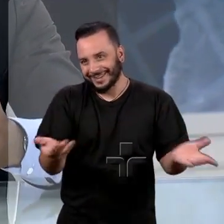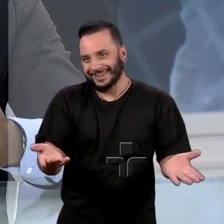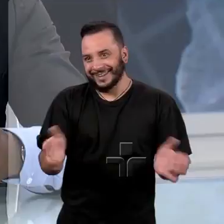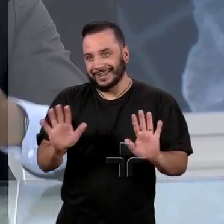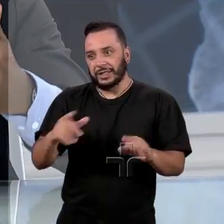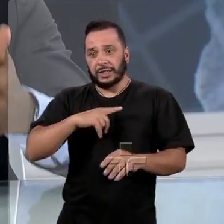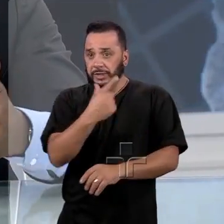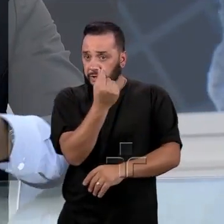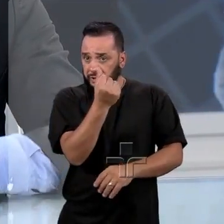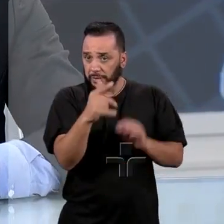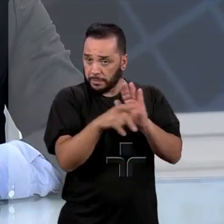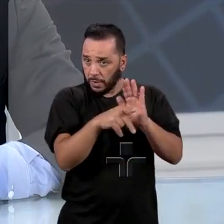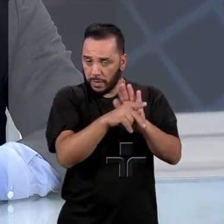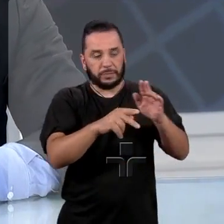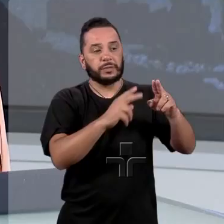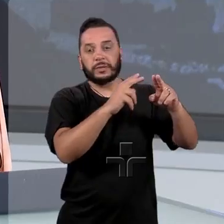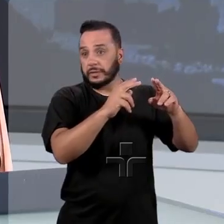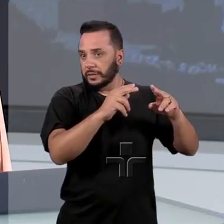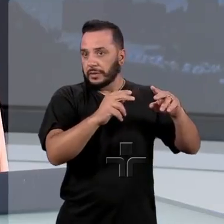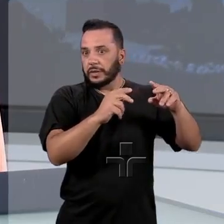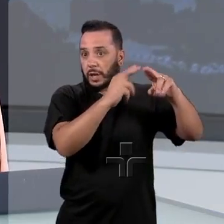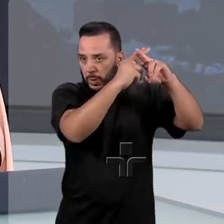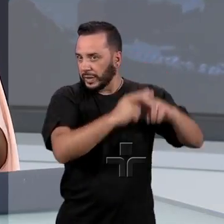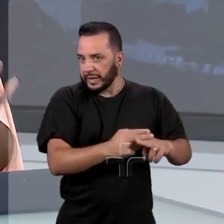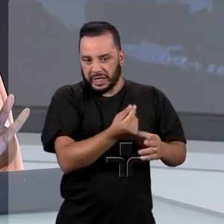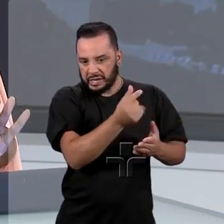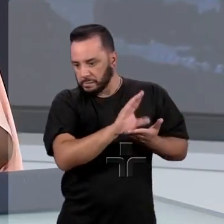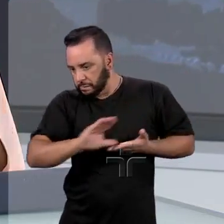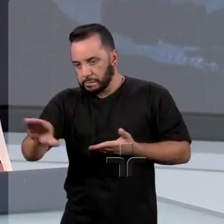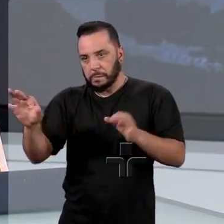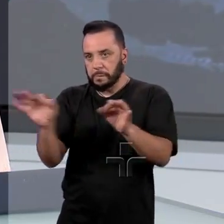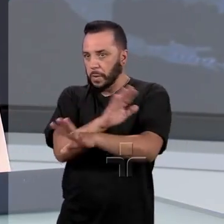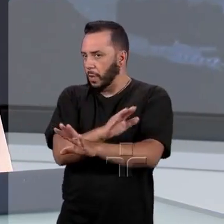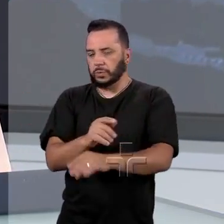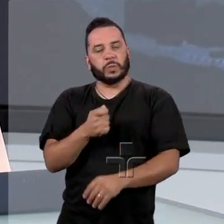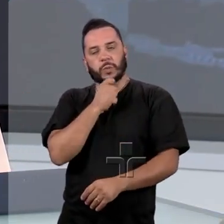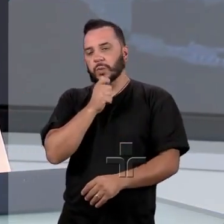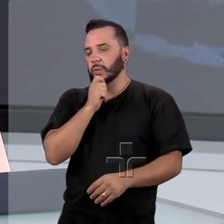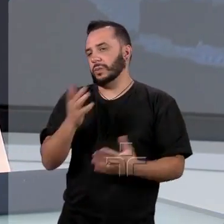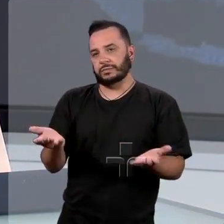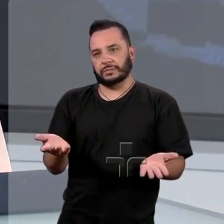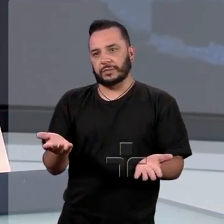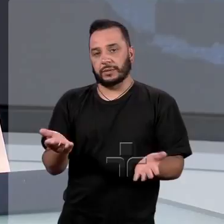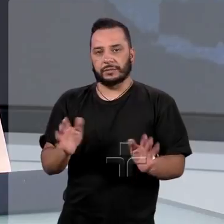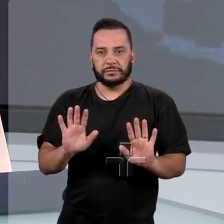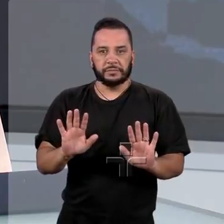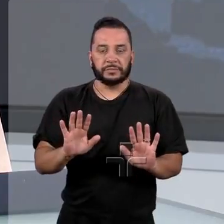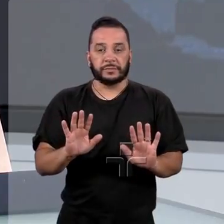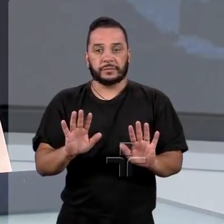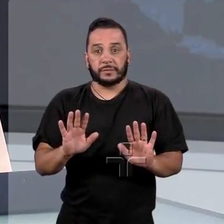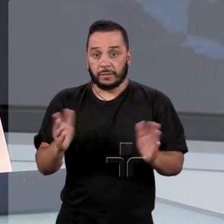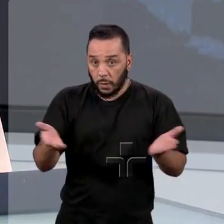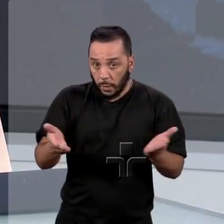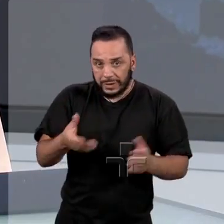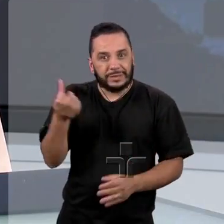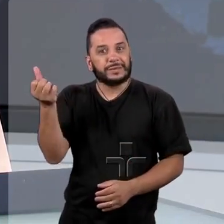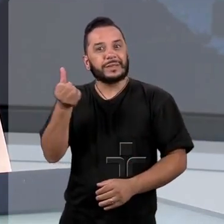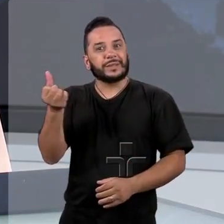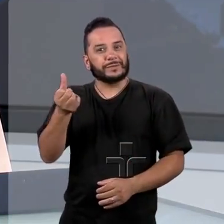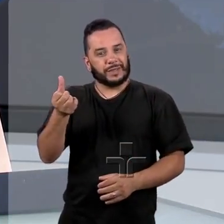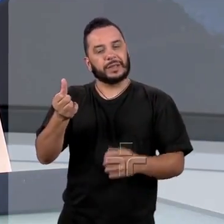nós estamos diante de um super problema. Exato. Bom, agora a gente muda de assunto porque hoje é sexta-feira, dia dos nossos comentaristas